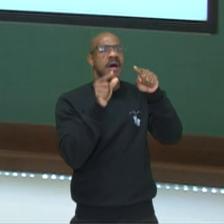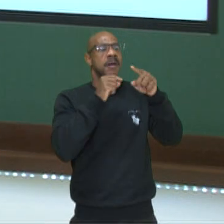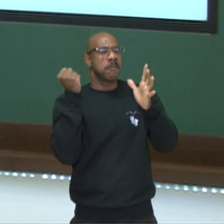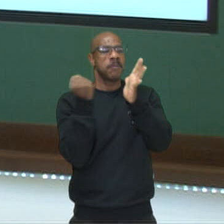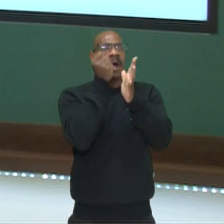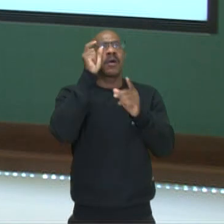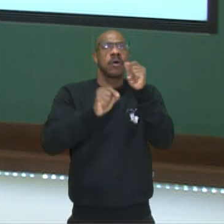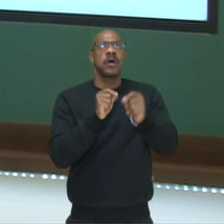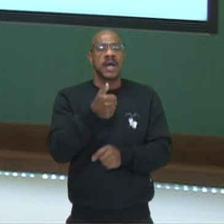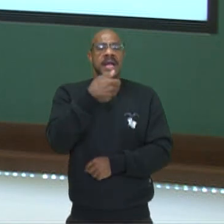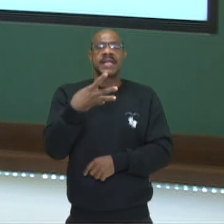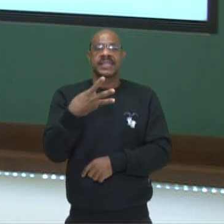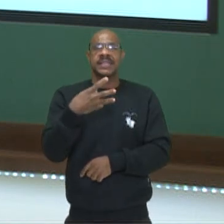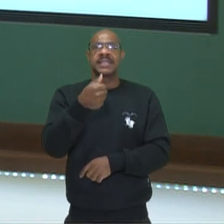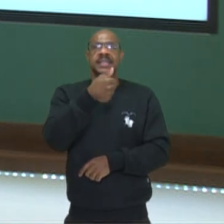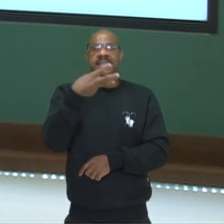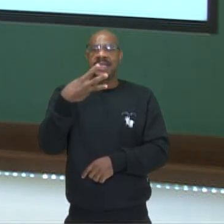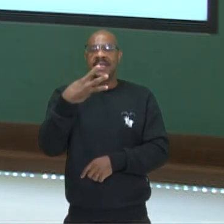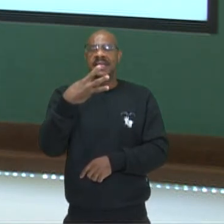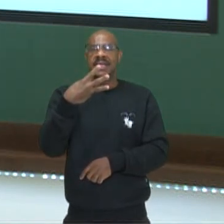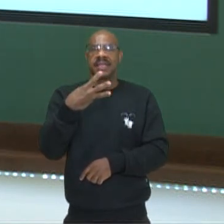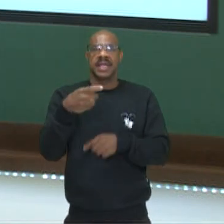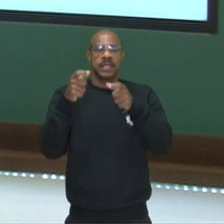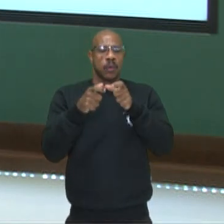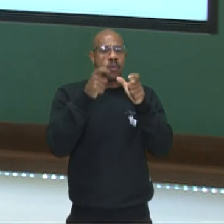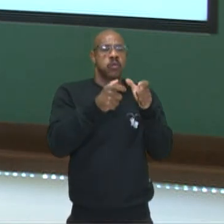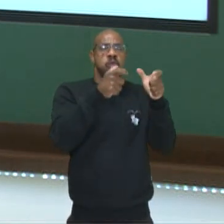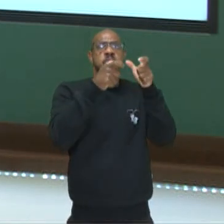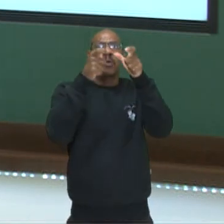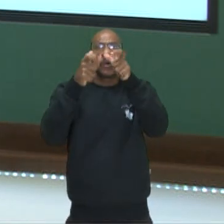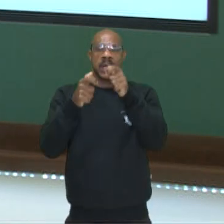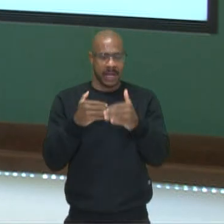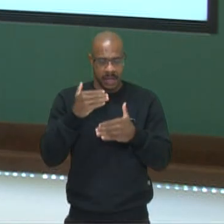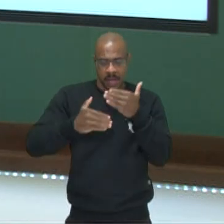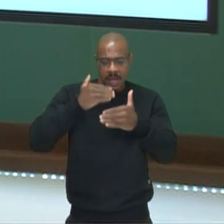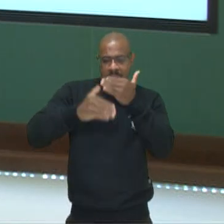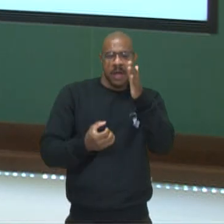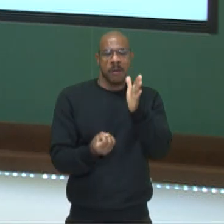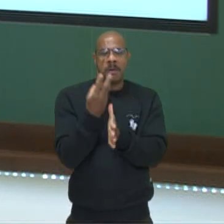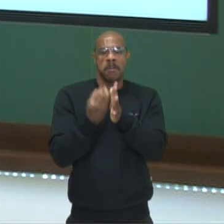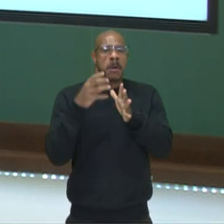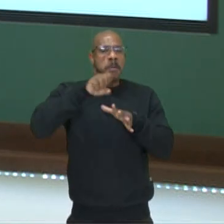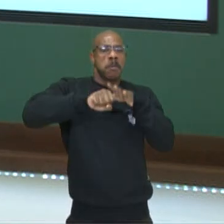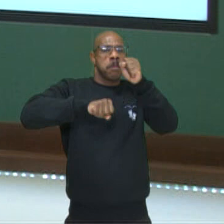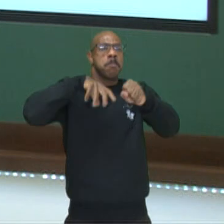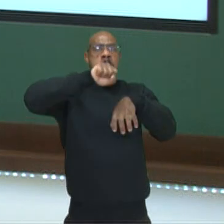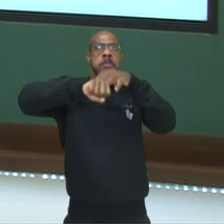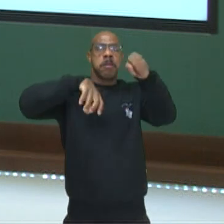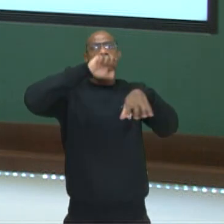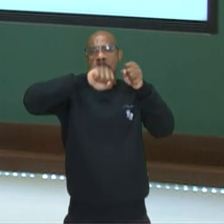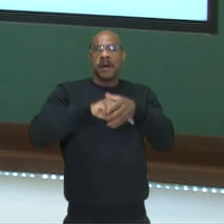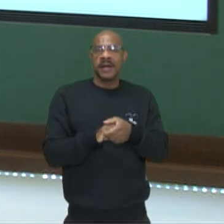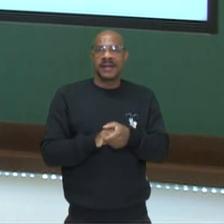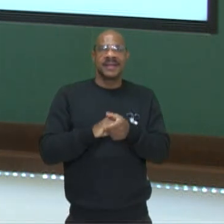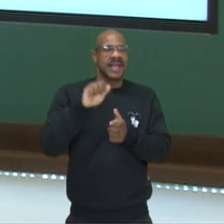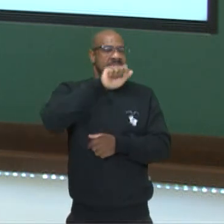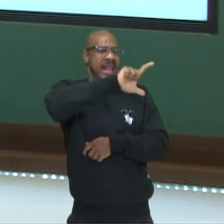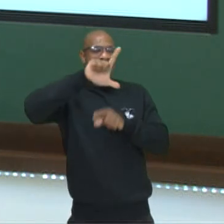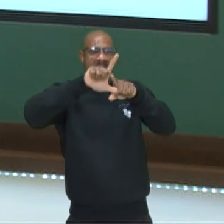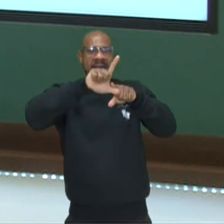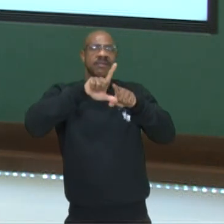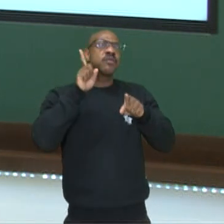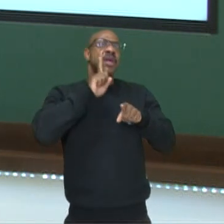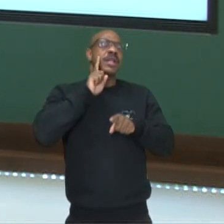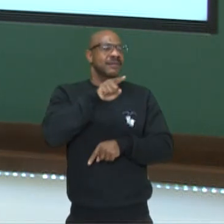aí as 13 colônias iniciais nesse processo de colonização, localizadas na costa leste dos